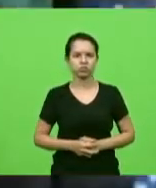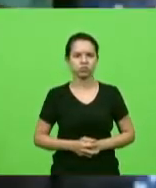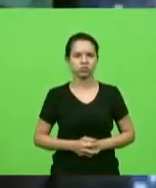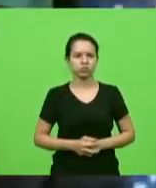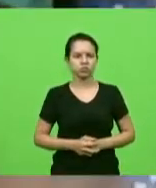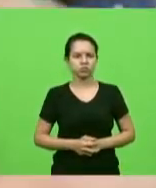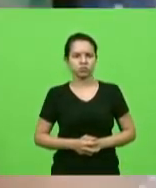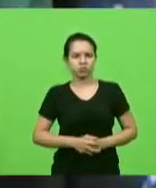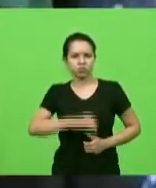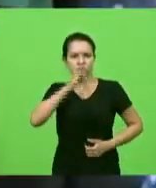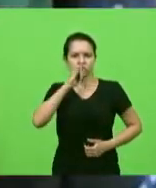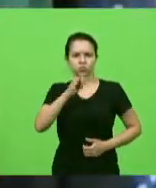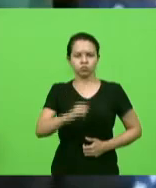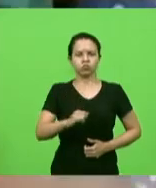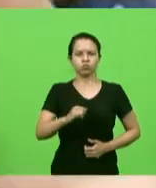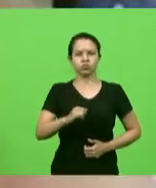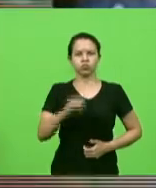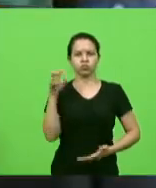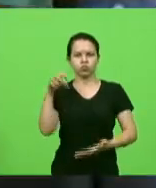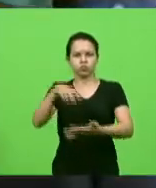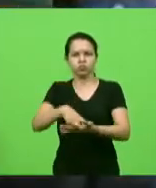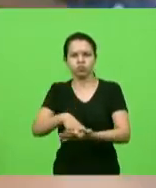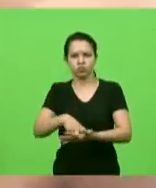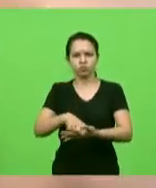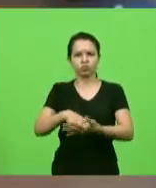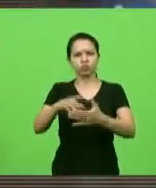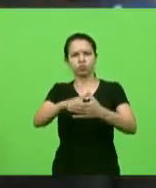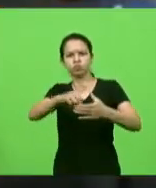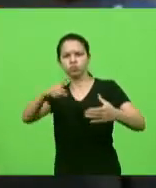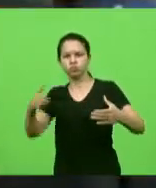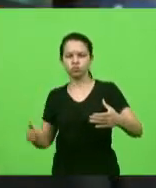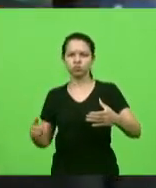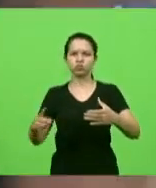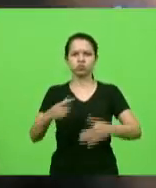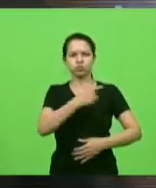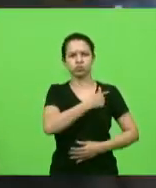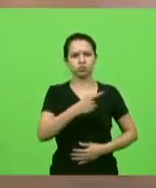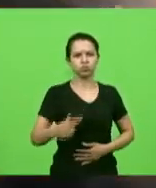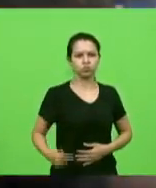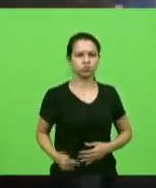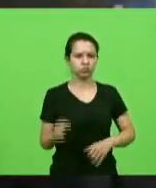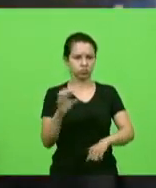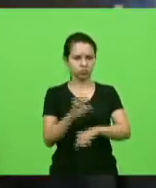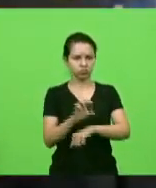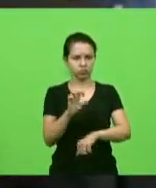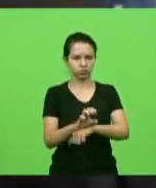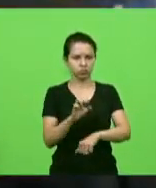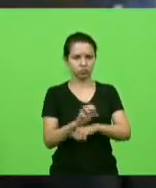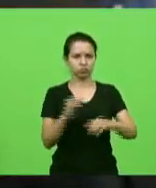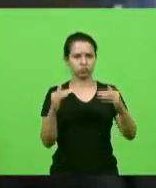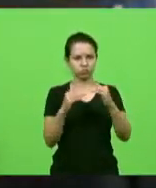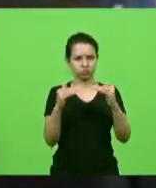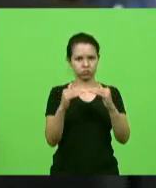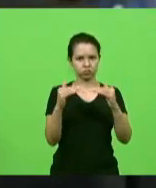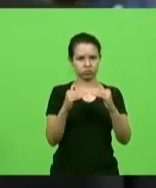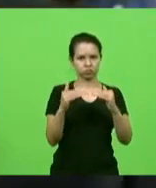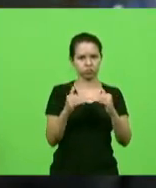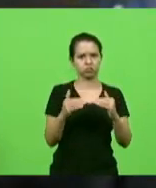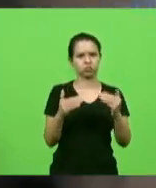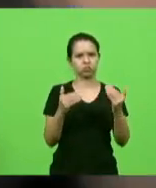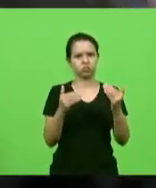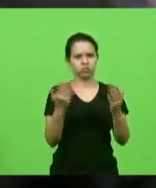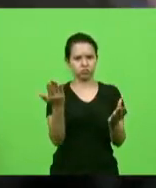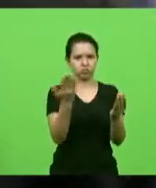incriminar afastar caçar o governador do estado se corre paralelamente um processo